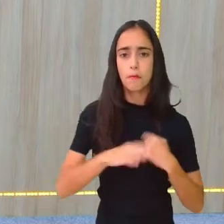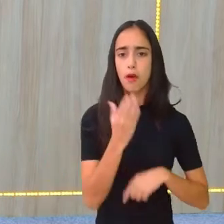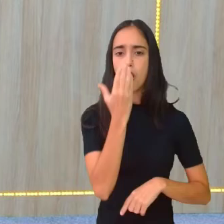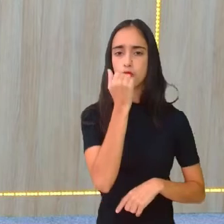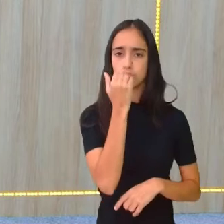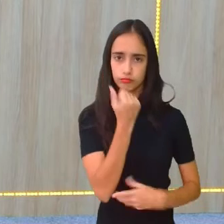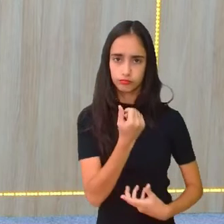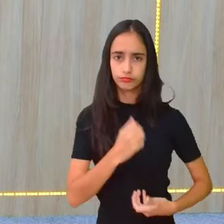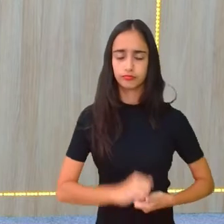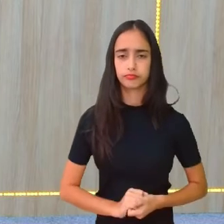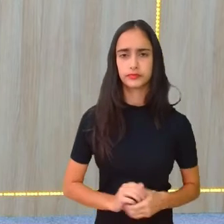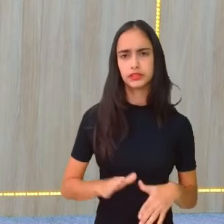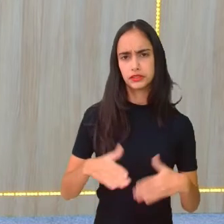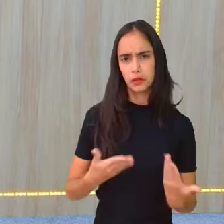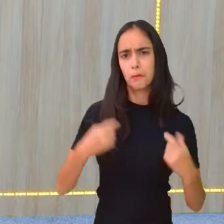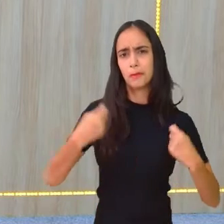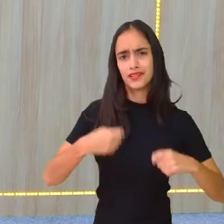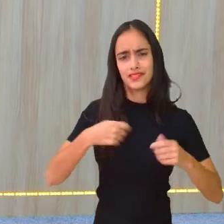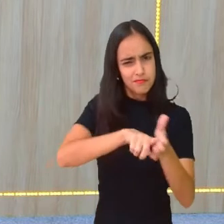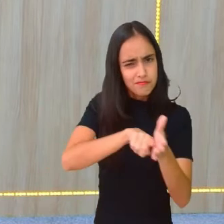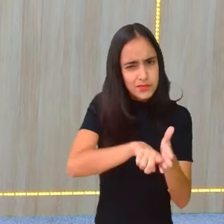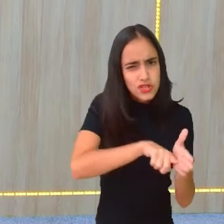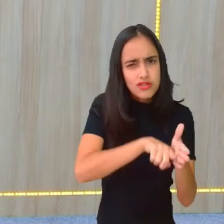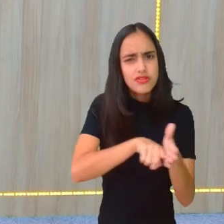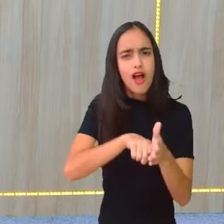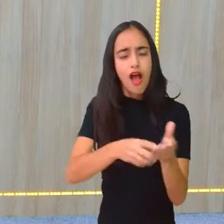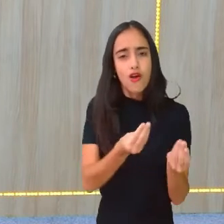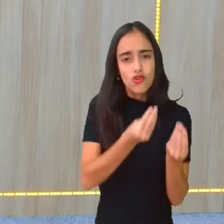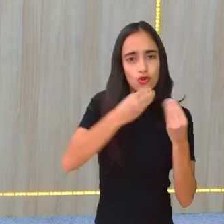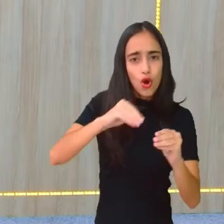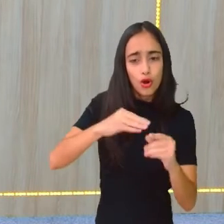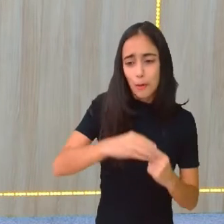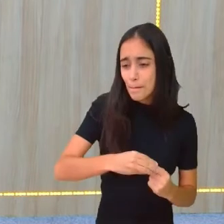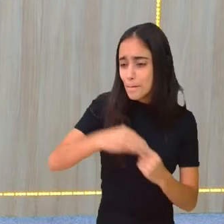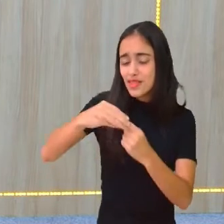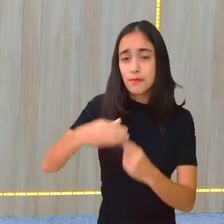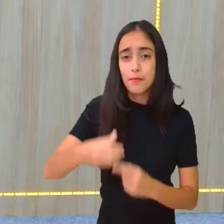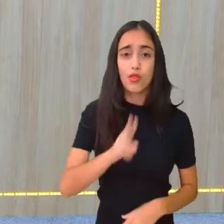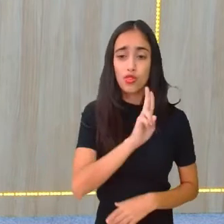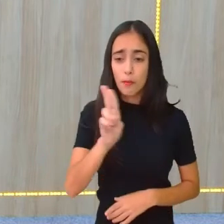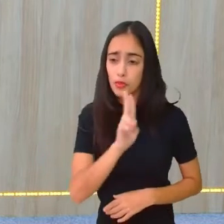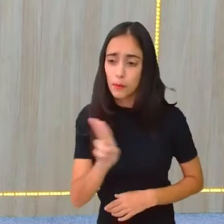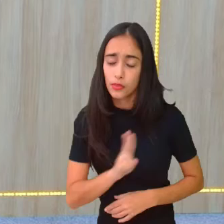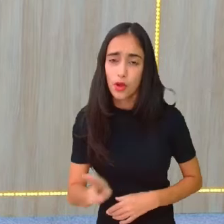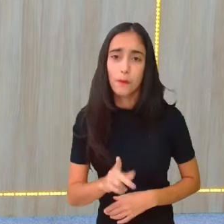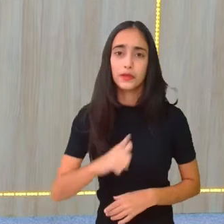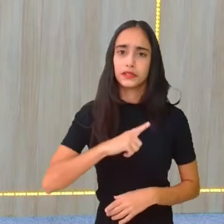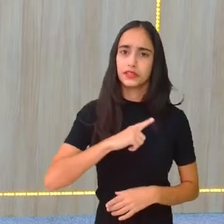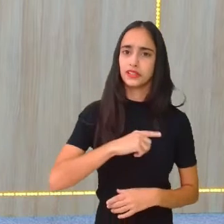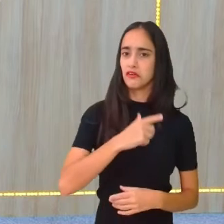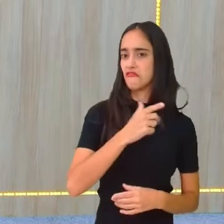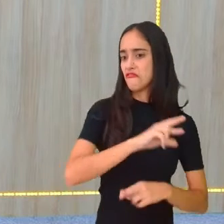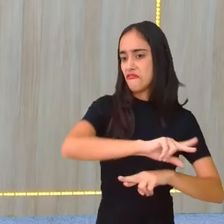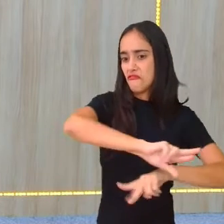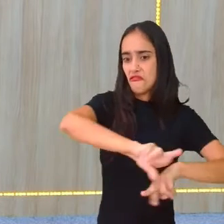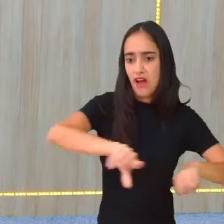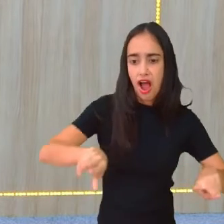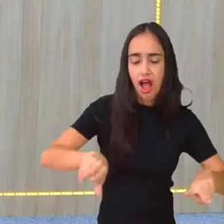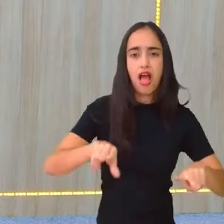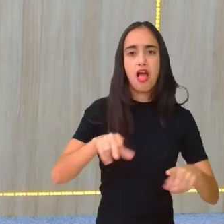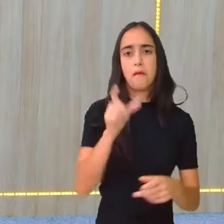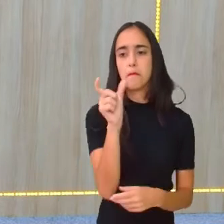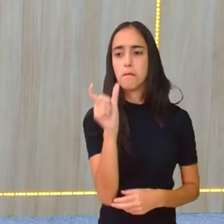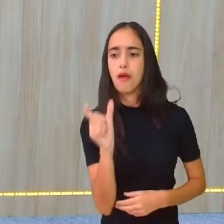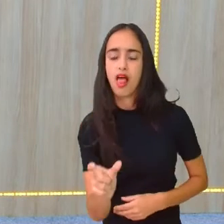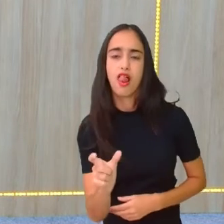os principais nomes, que a gente sabe que em ciências tem tanta palavra difícil quanto em português. Verdade. Né, professora Adriana? Então, a